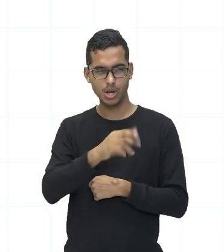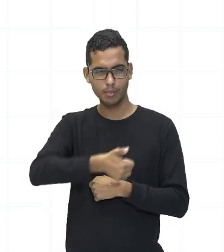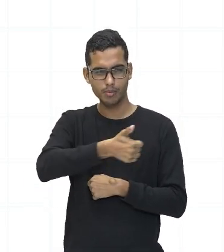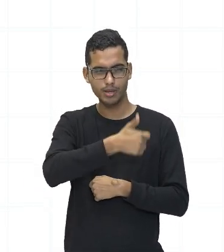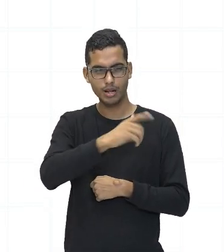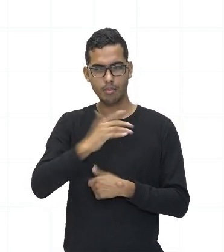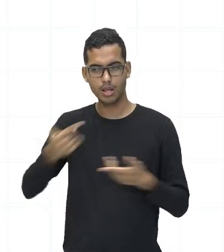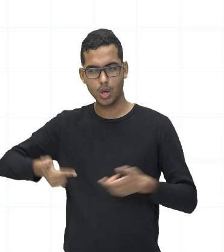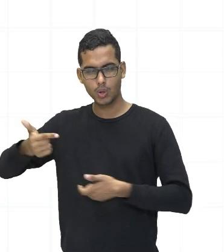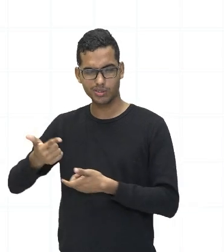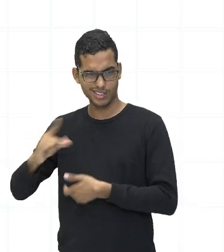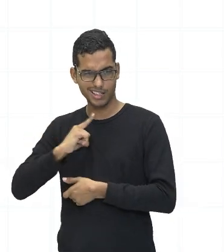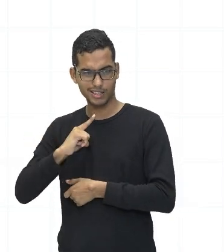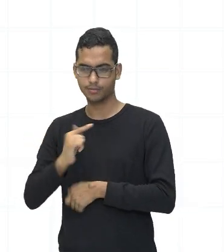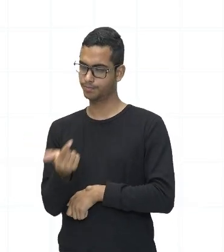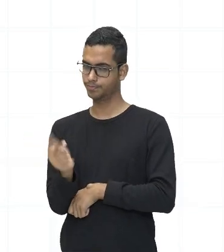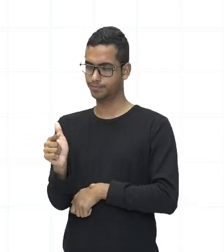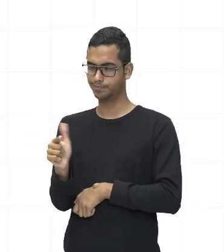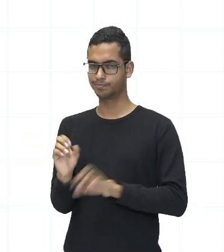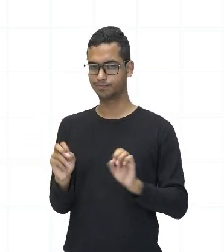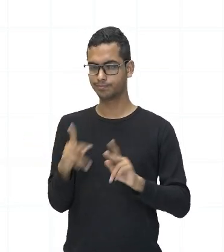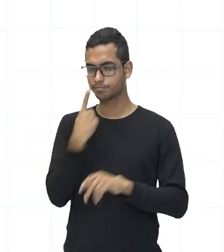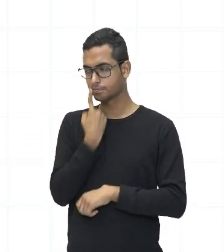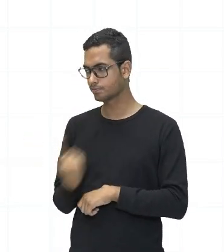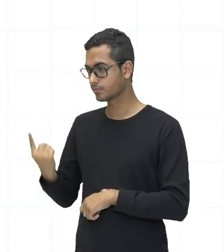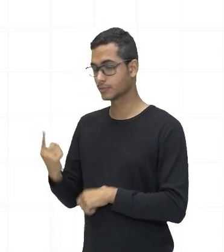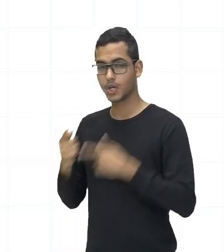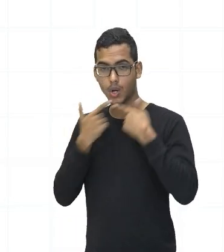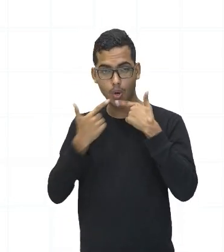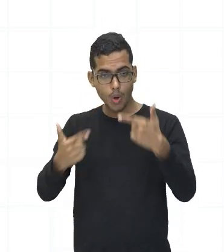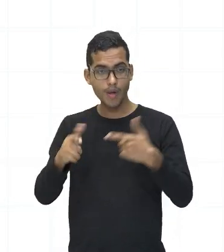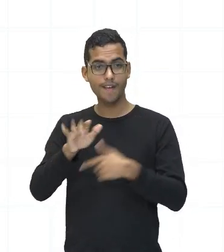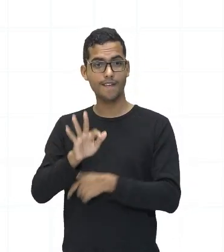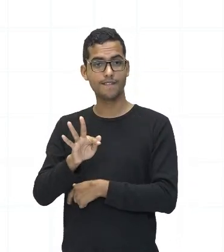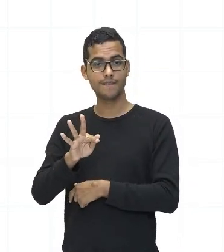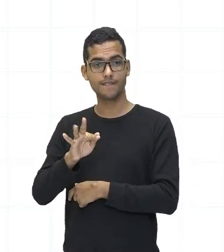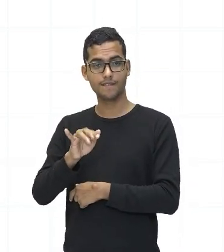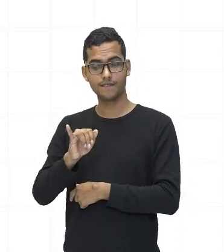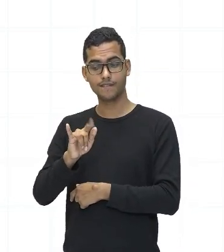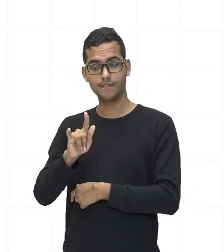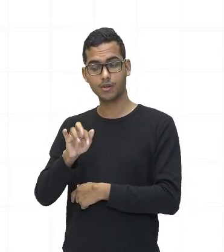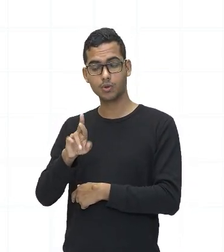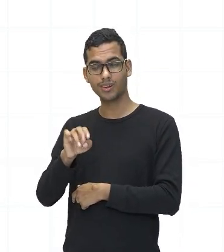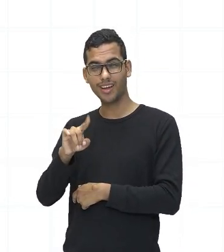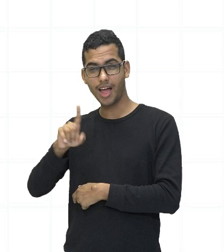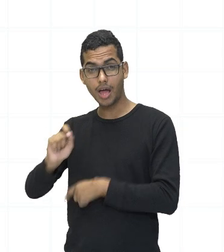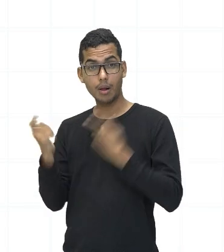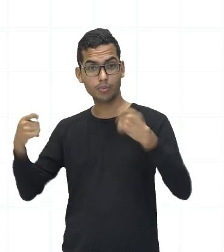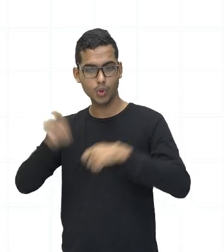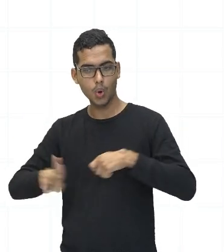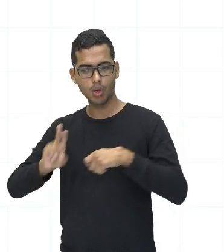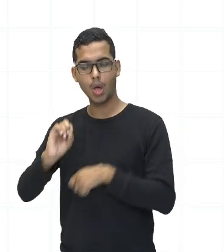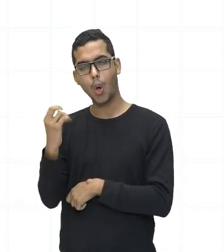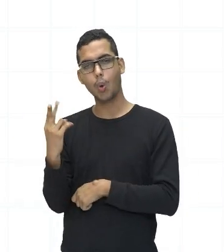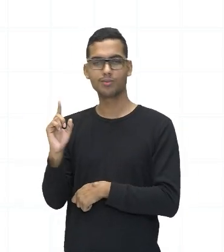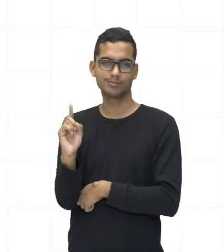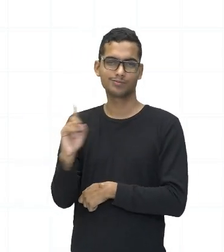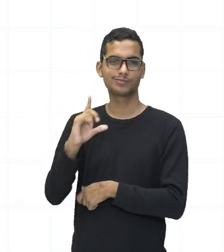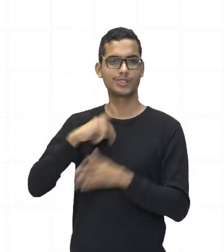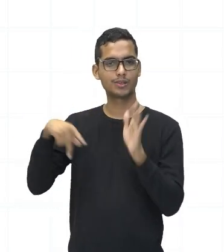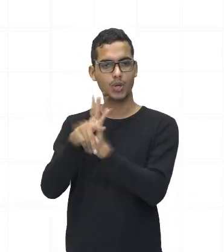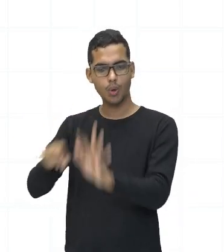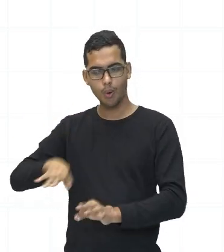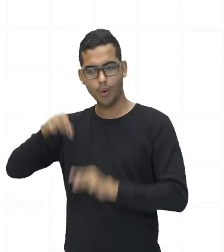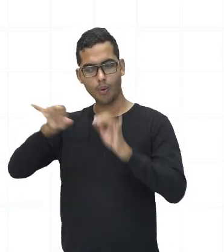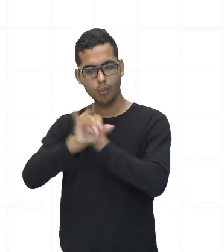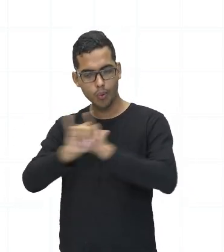tem. Então, notem aí que a linguagem figurada pode ou não ser utilizada em cartazes, em anúncios publicitários. A